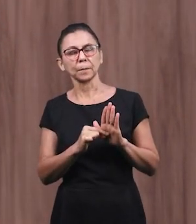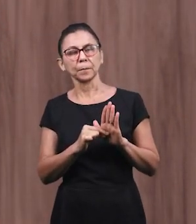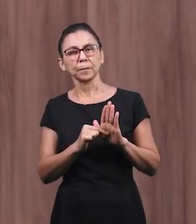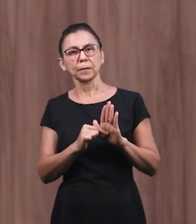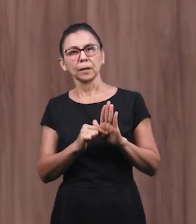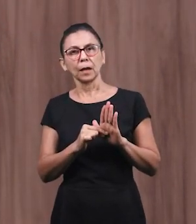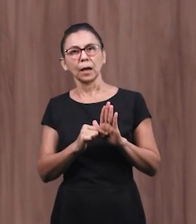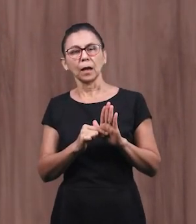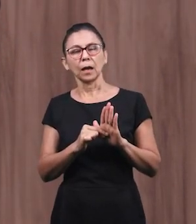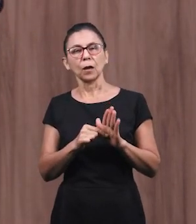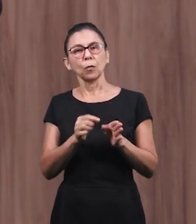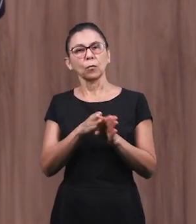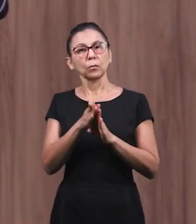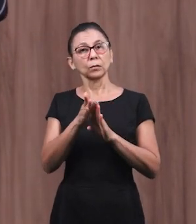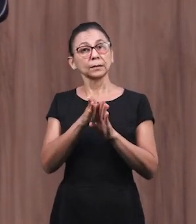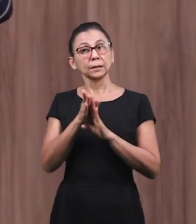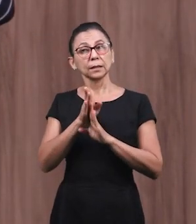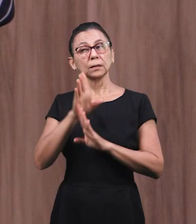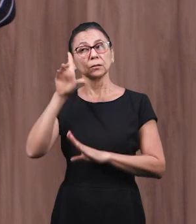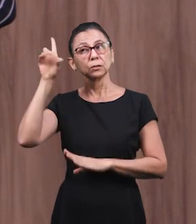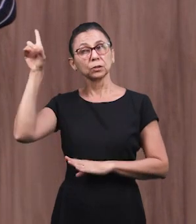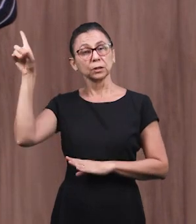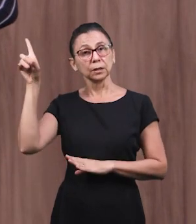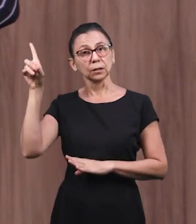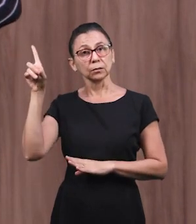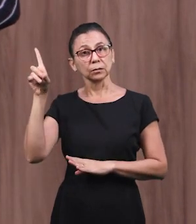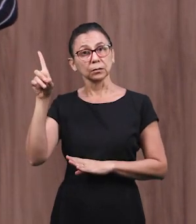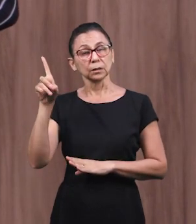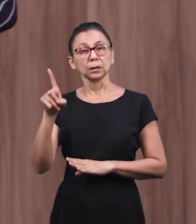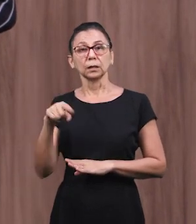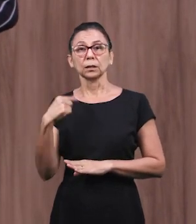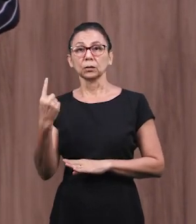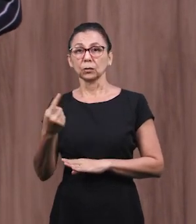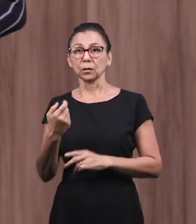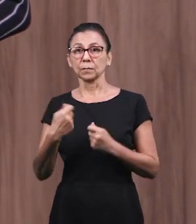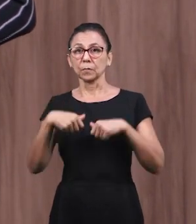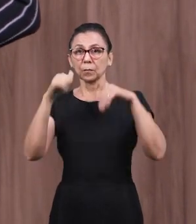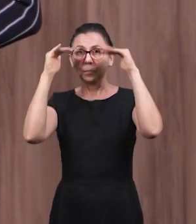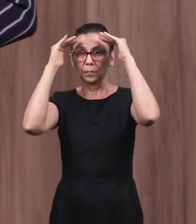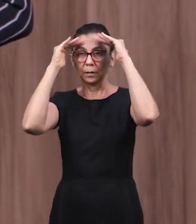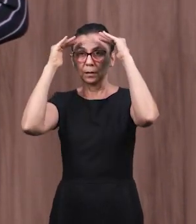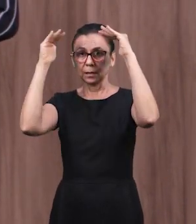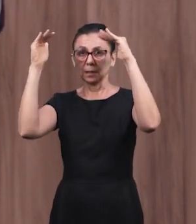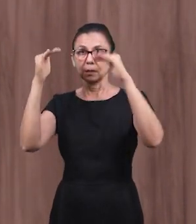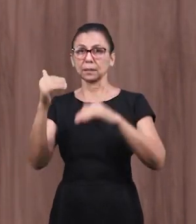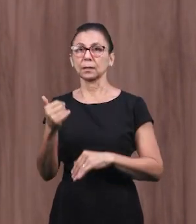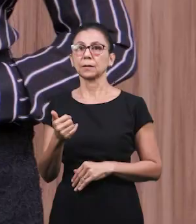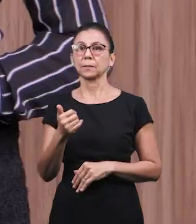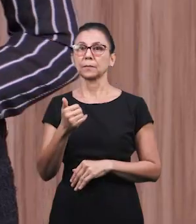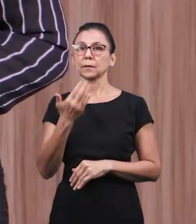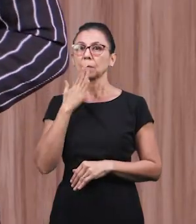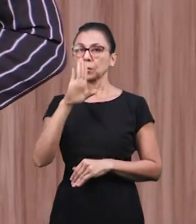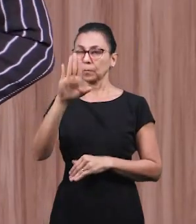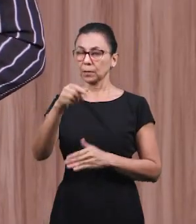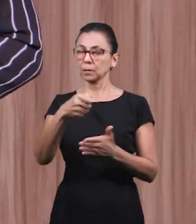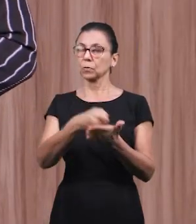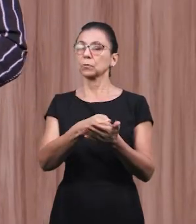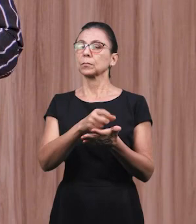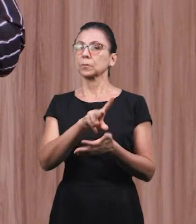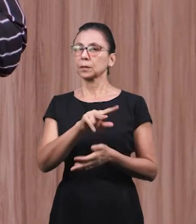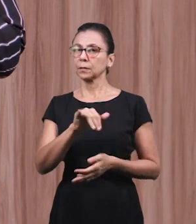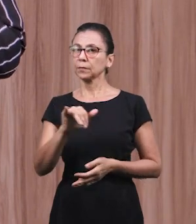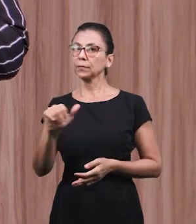uma orientação e, na nossa obediência, a guardar uma promessa. A orientação